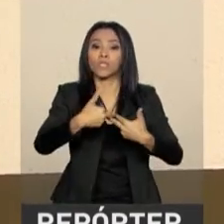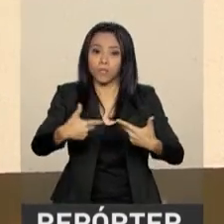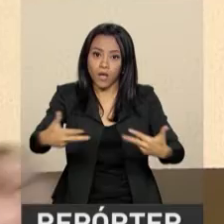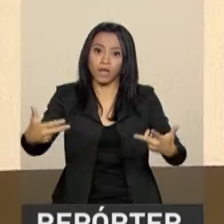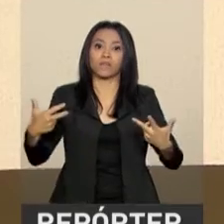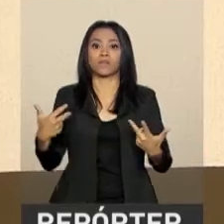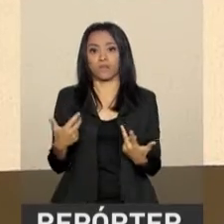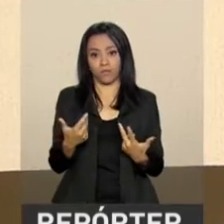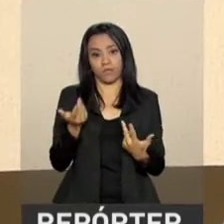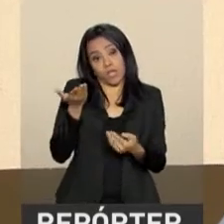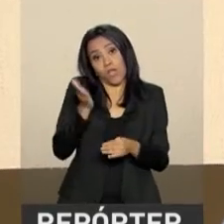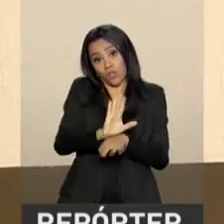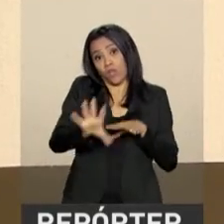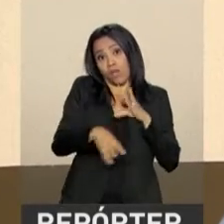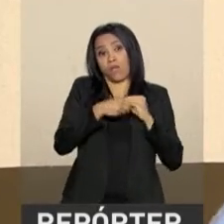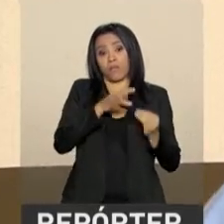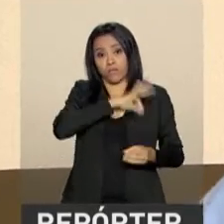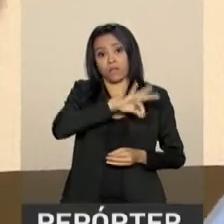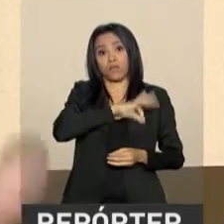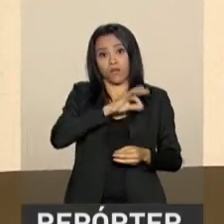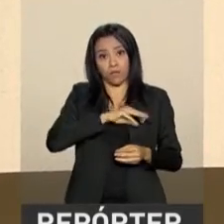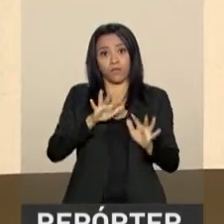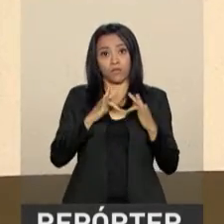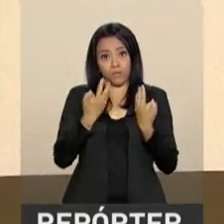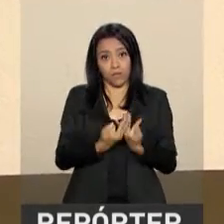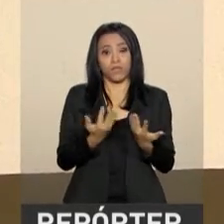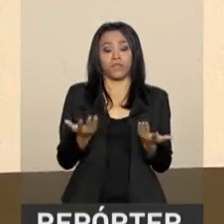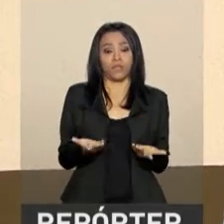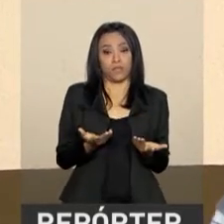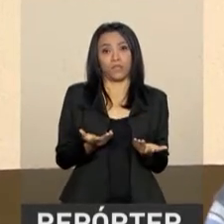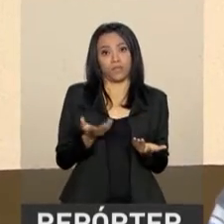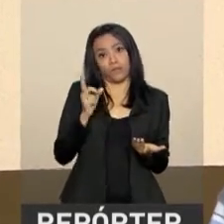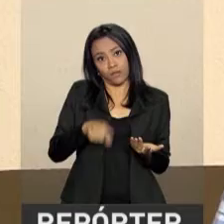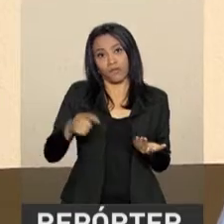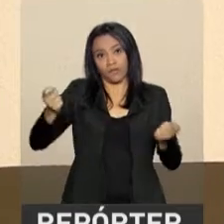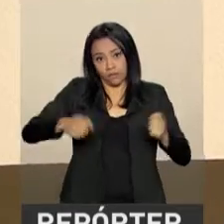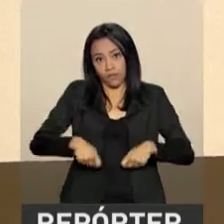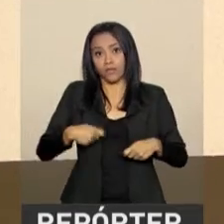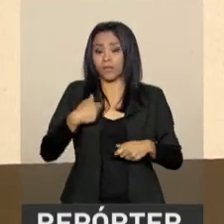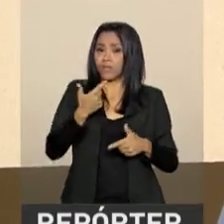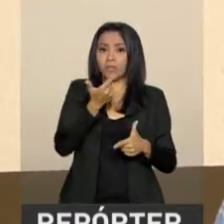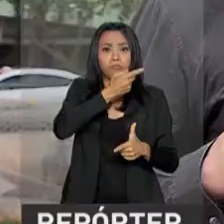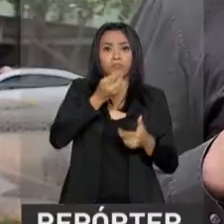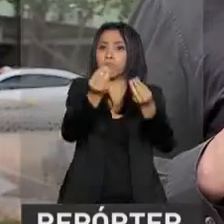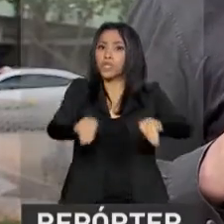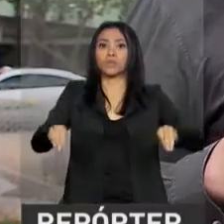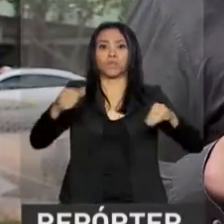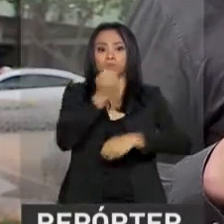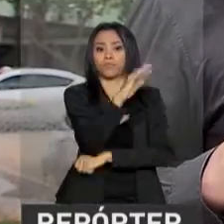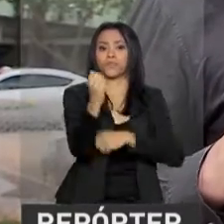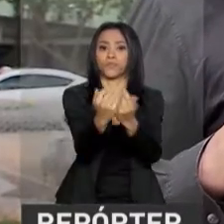complementar a sua renda cotidiano sendo a sua atividades auto sustentável sem danos ao meio ambiente o